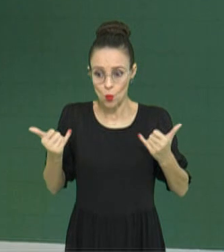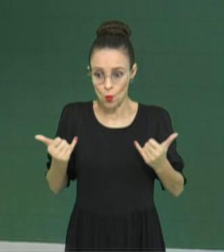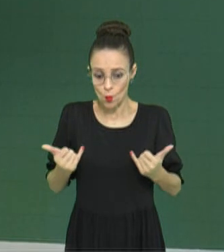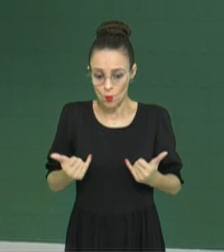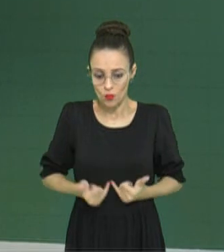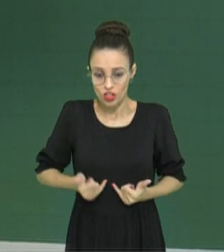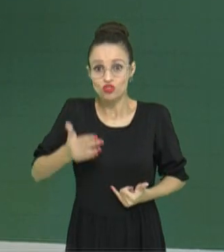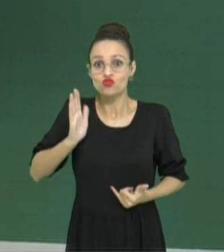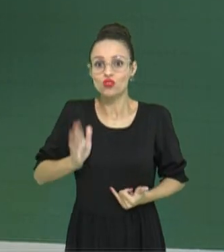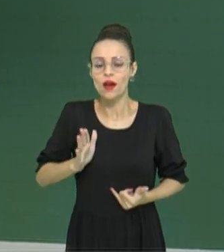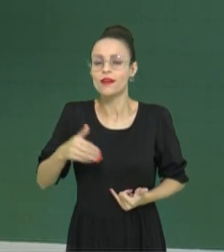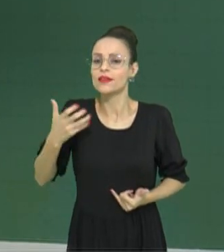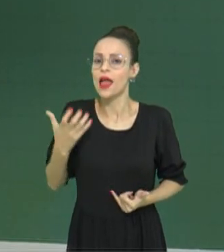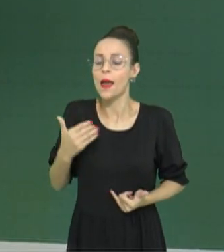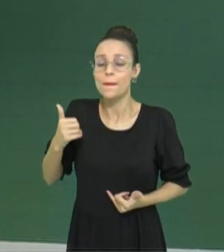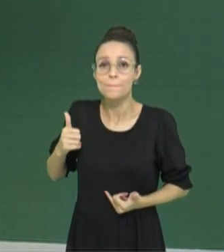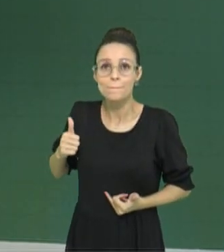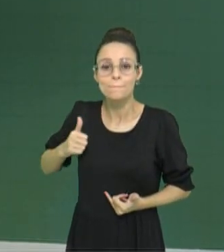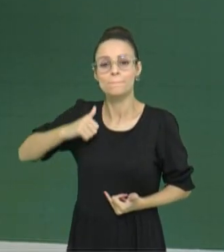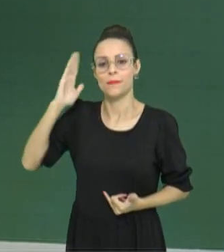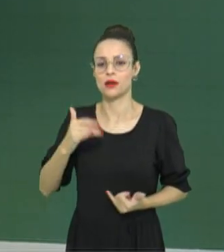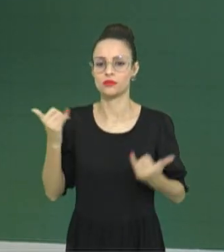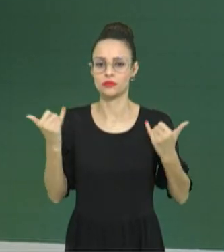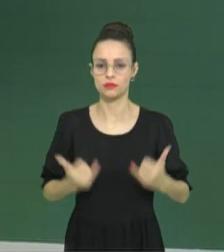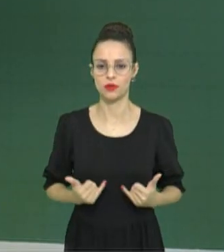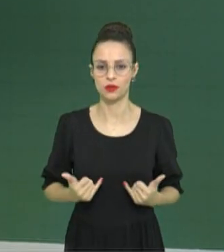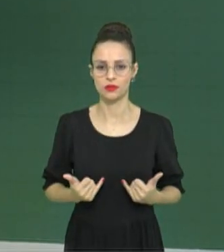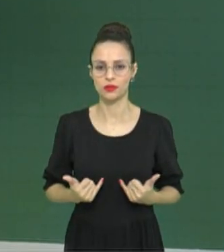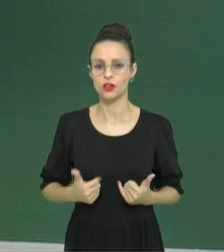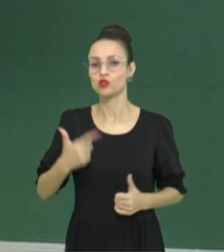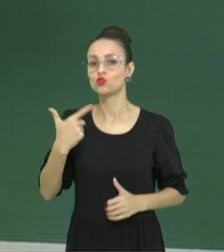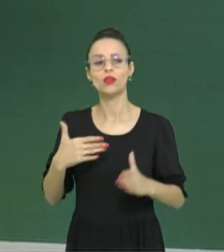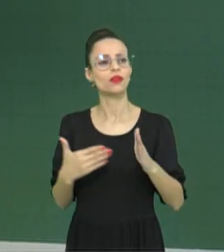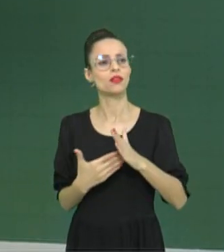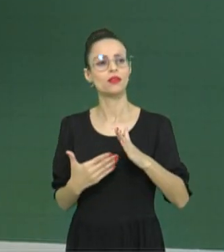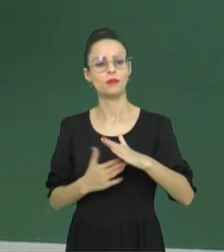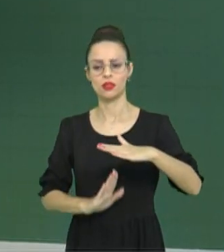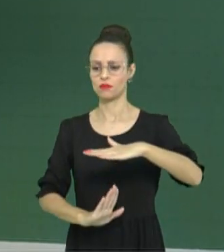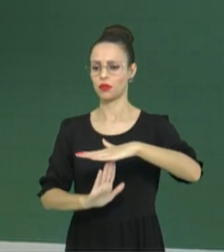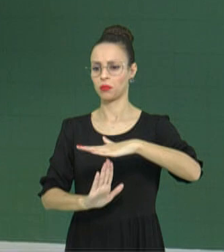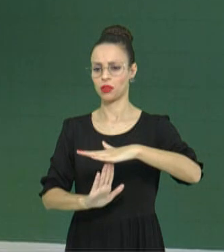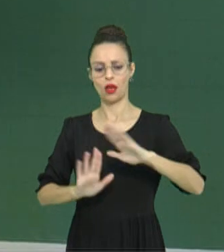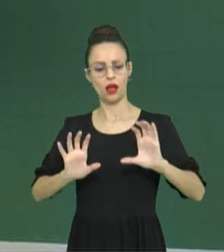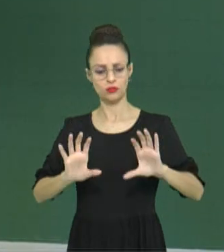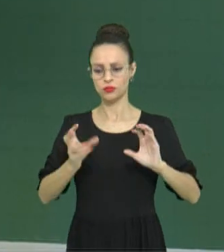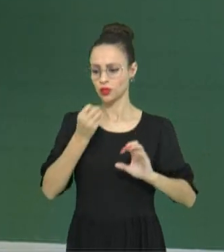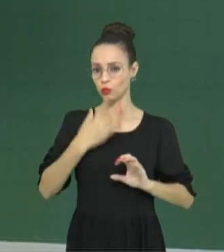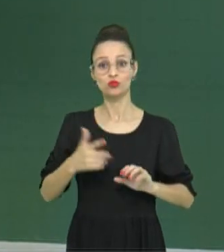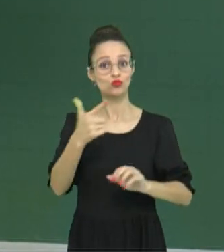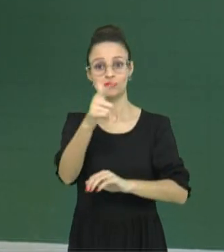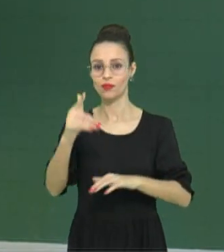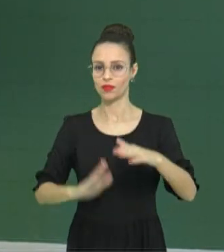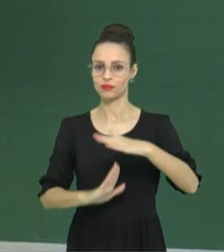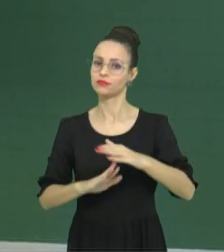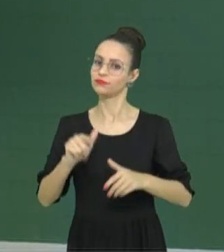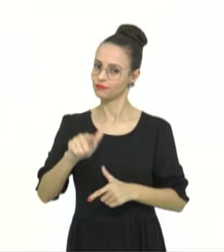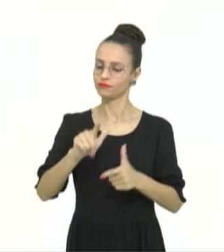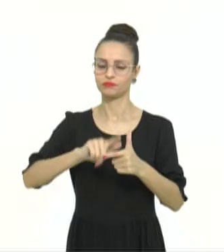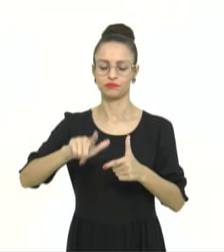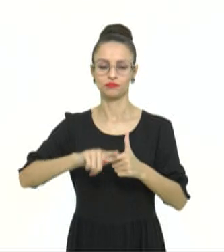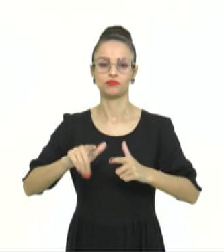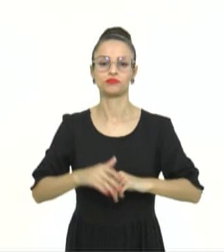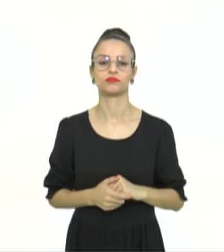eu quero ficar mais magra ainda. Ou seja, não existe um limite, né? E isso é um problema